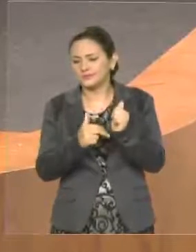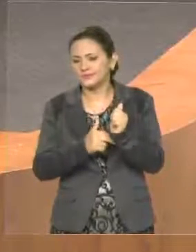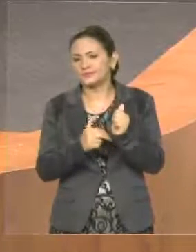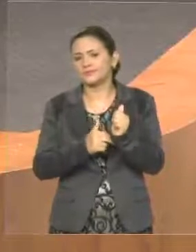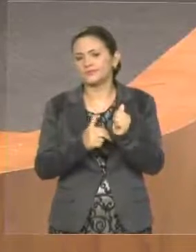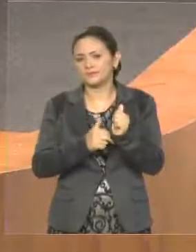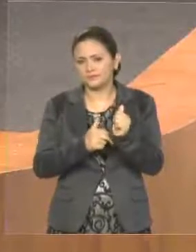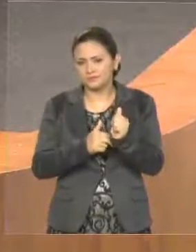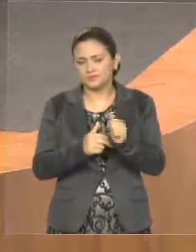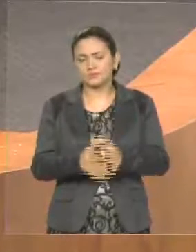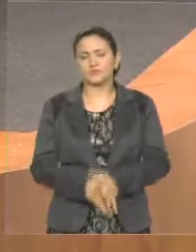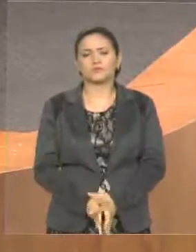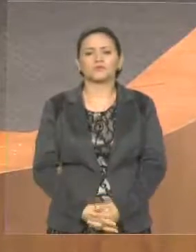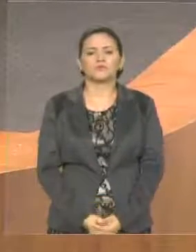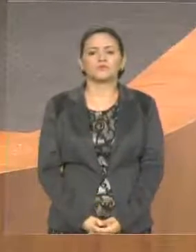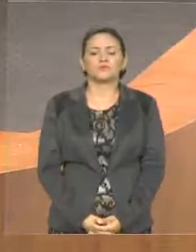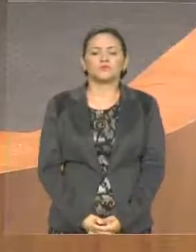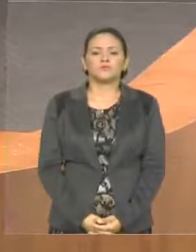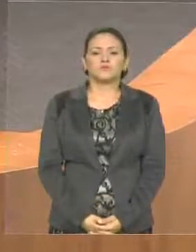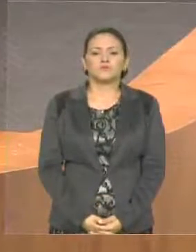Dino,